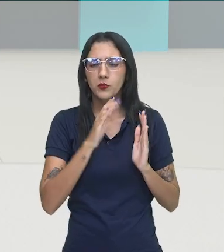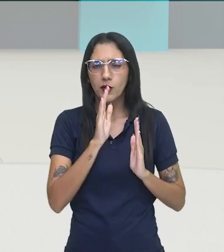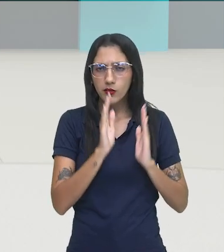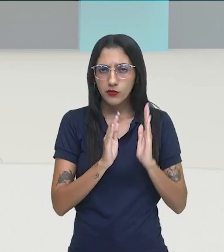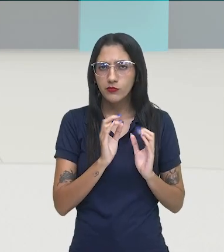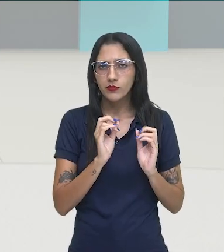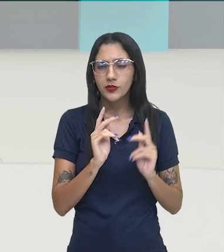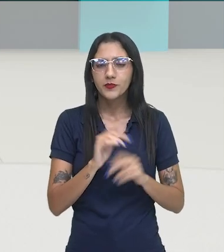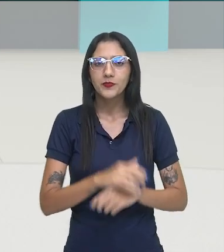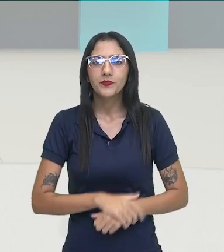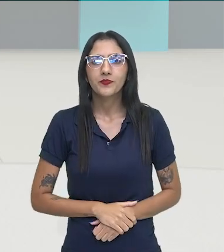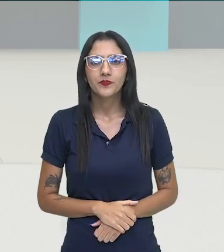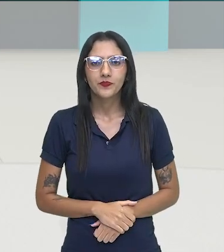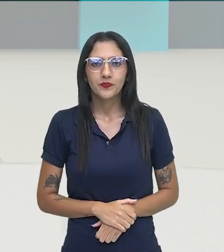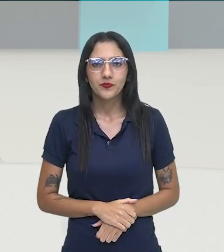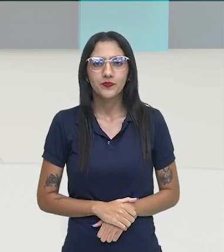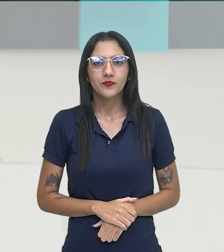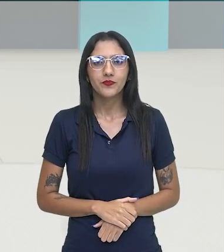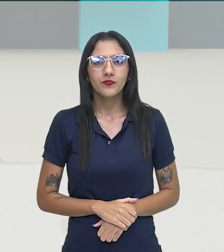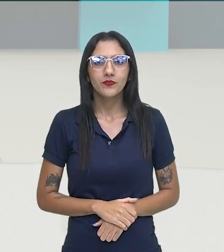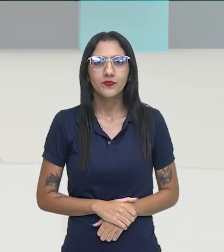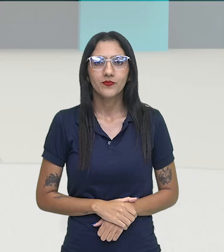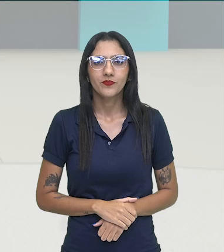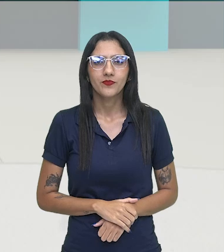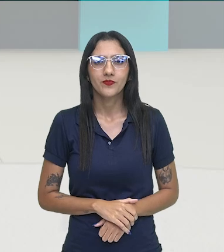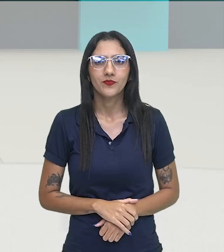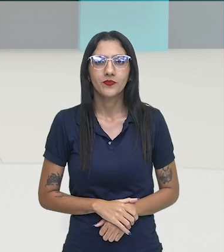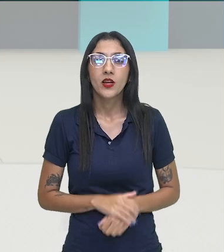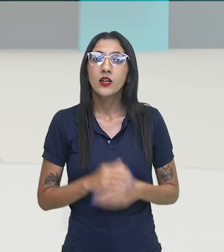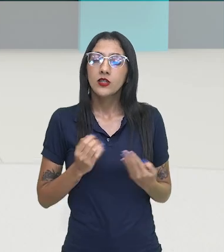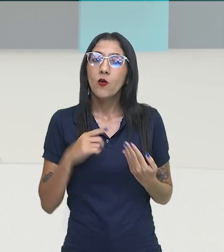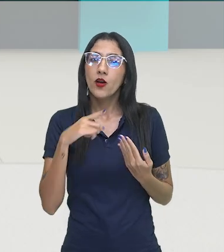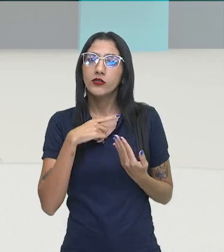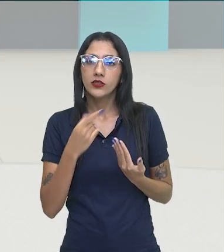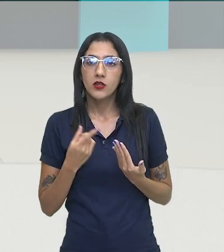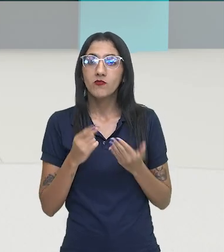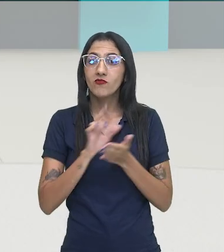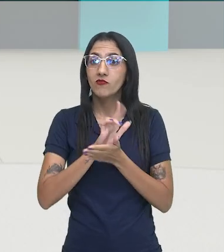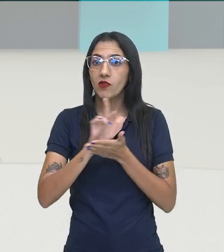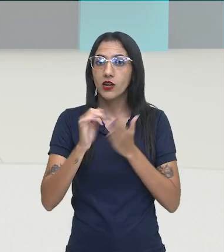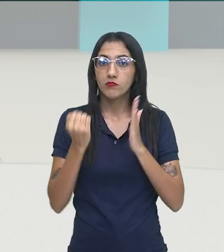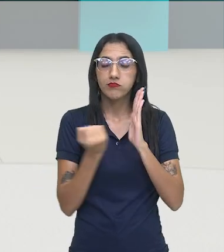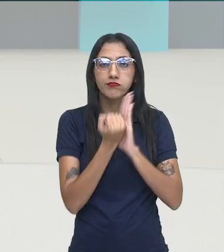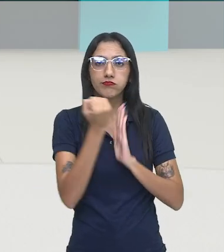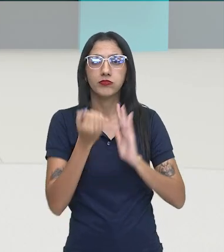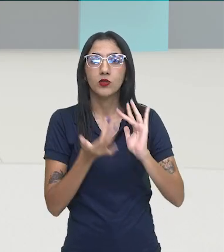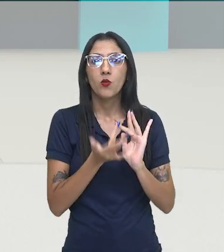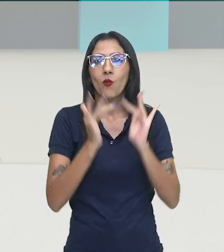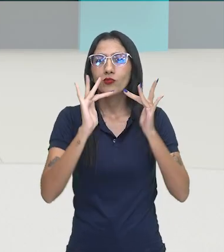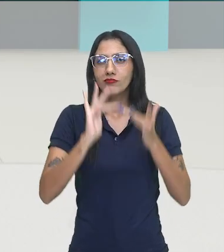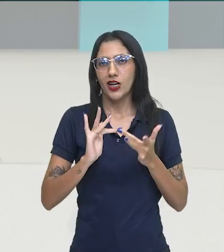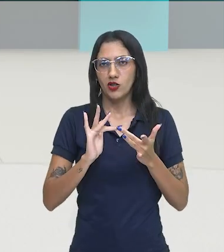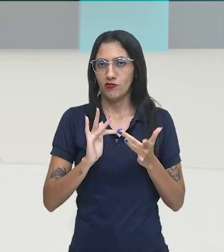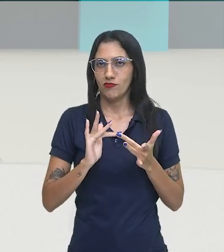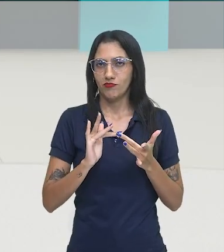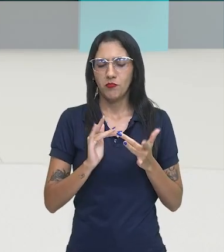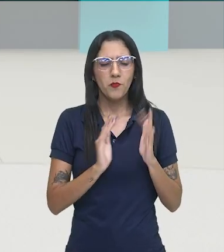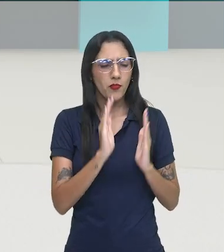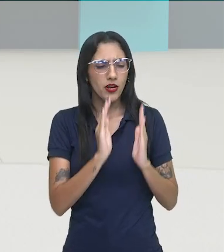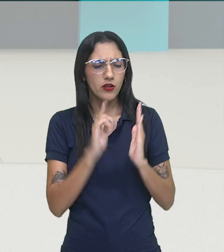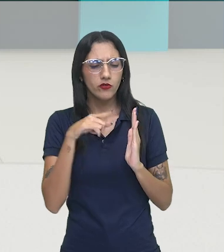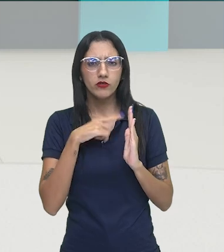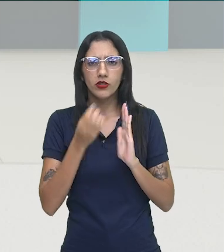movimentos. Então, as obras literárias, elas apresentam marcas do contexto em que foram